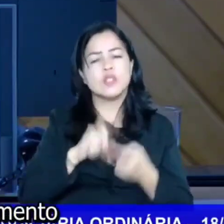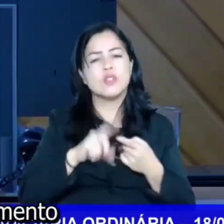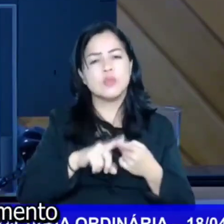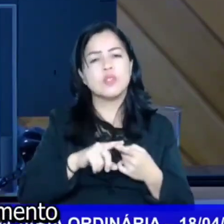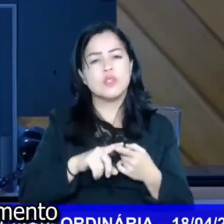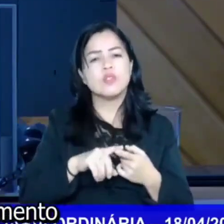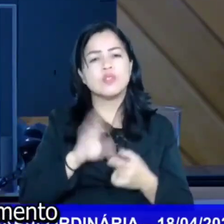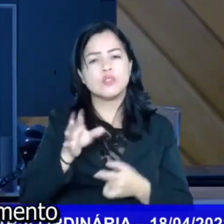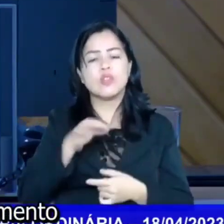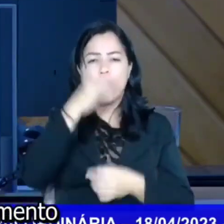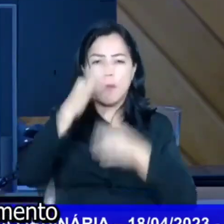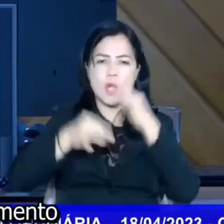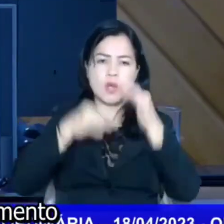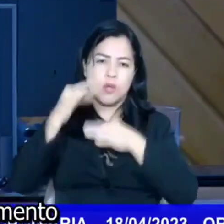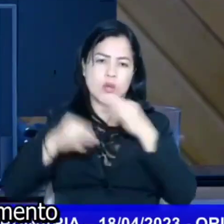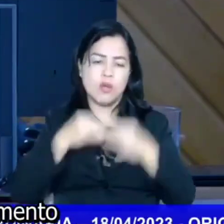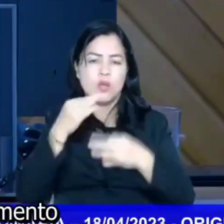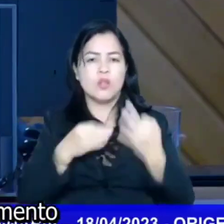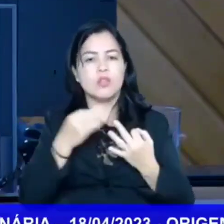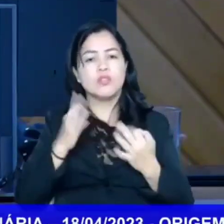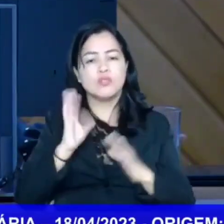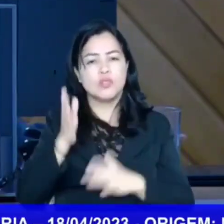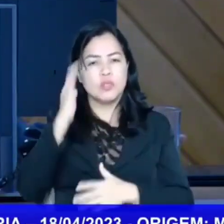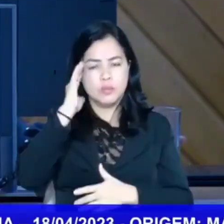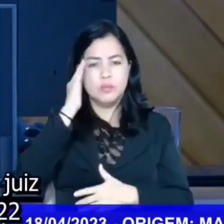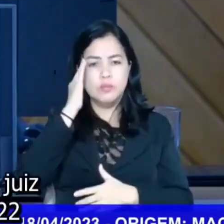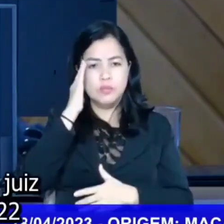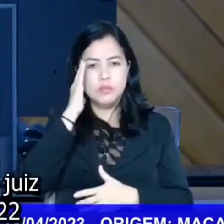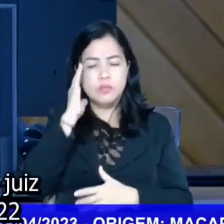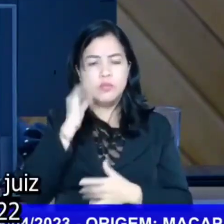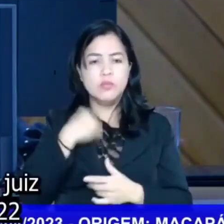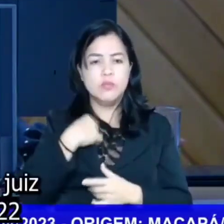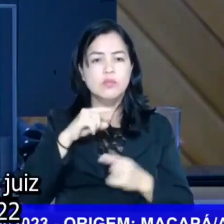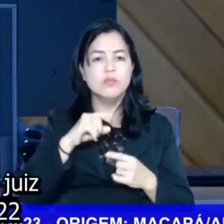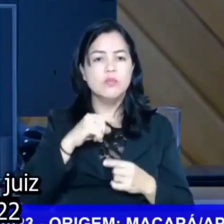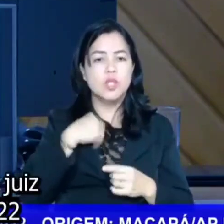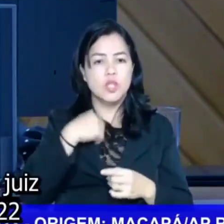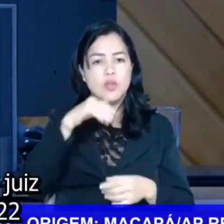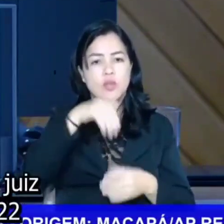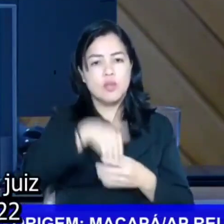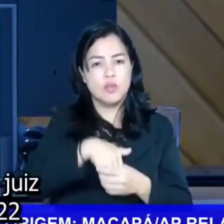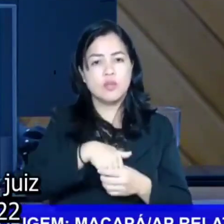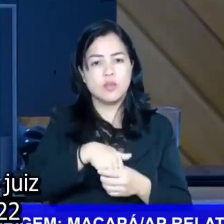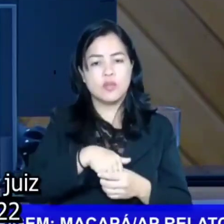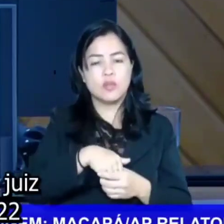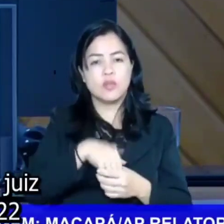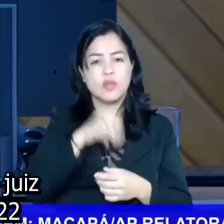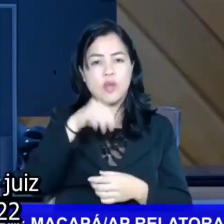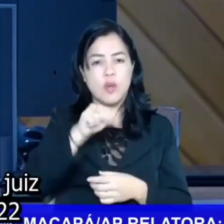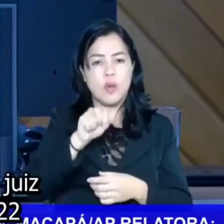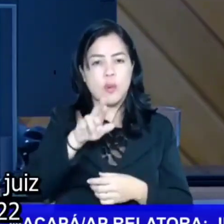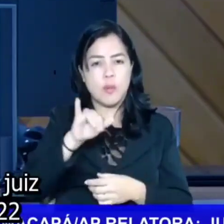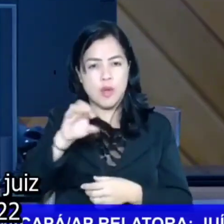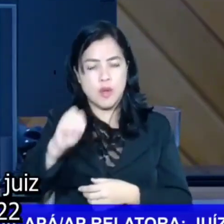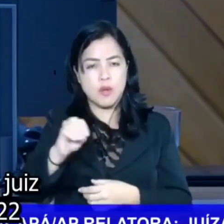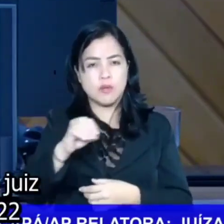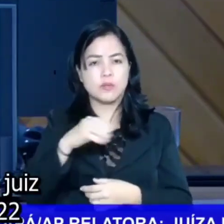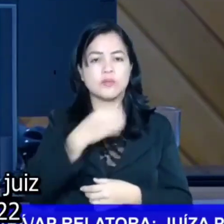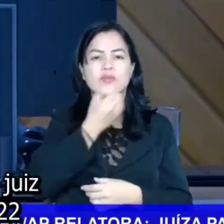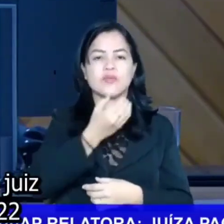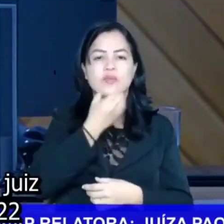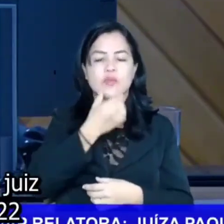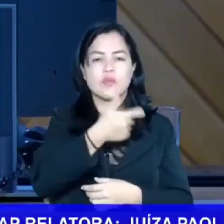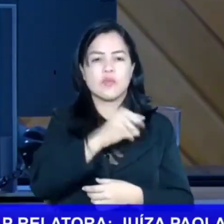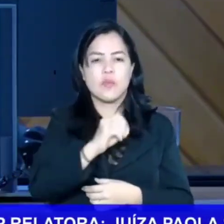manifestou, já enfrentou a matéria e já firmou entendimento. E eu trouxe aqui um voto de relatoria do juiz Mário Júnior, que é de dezembro